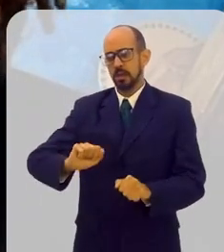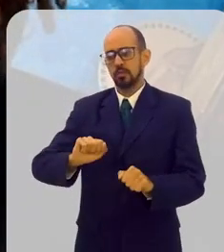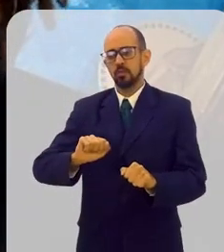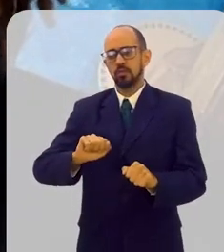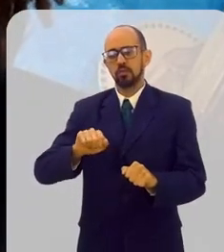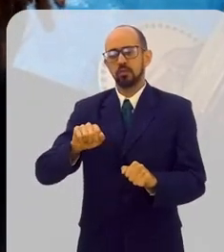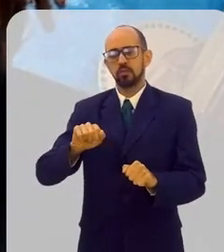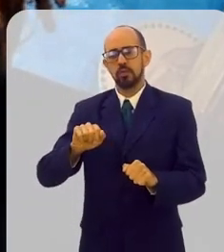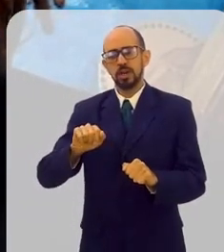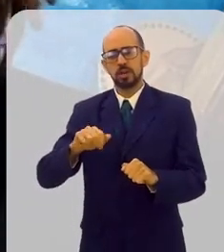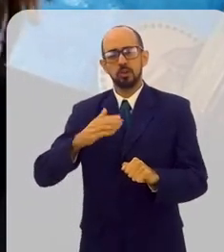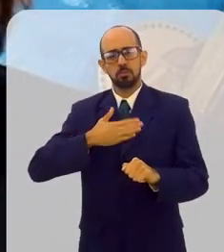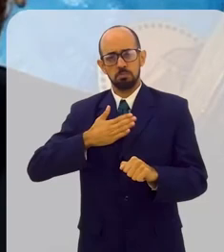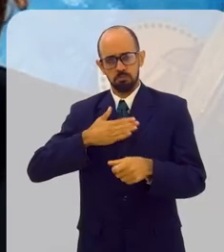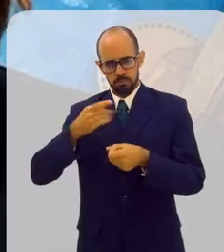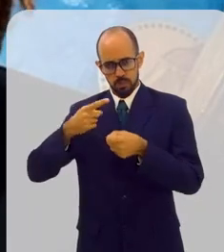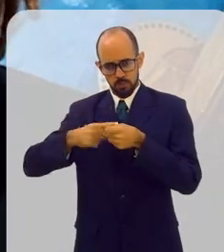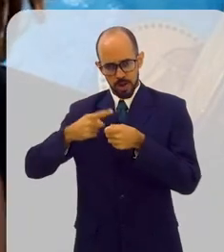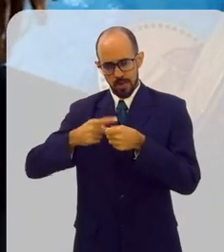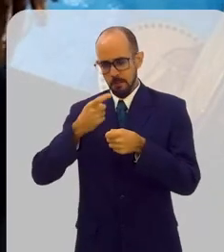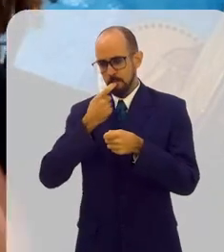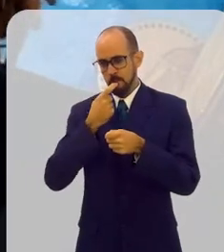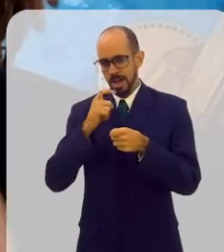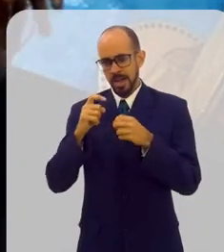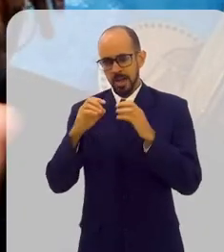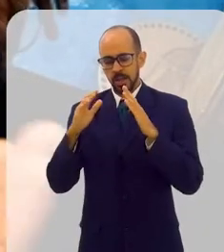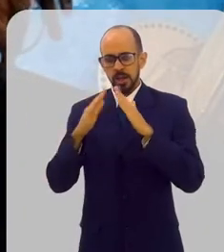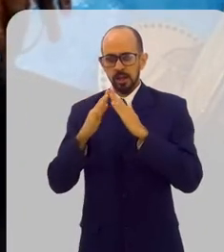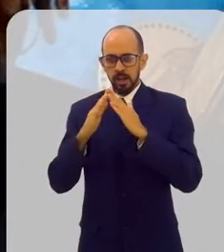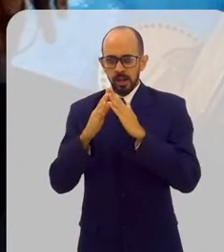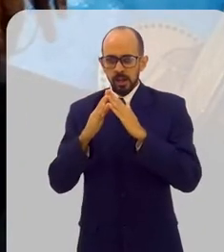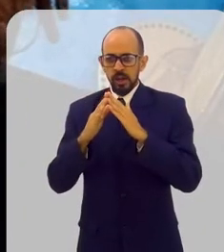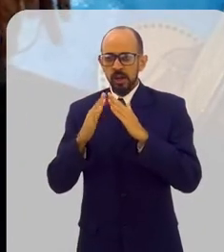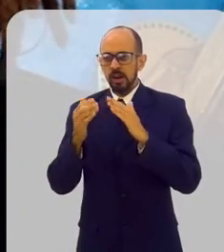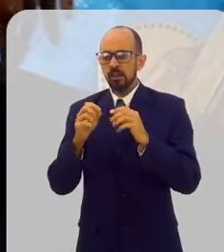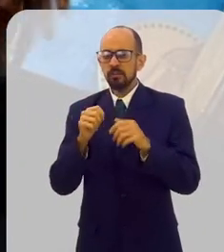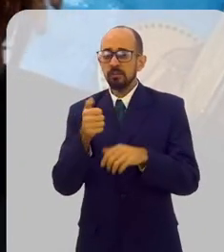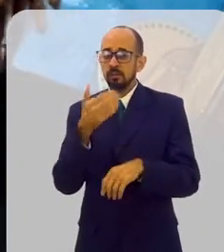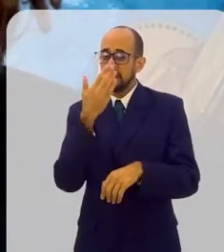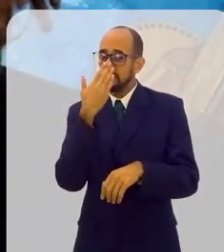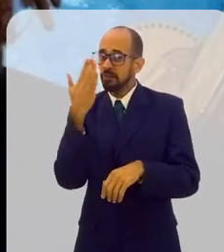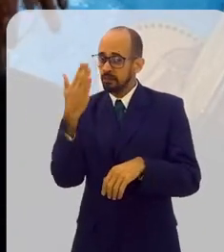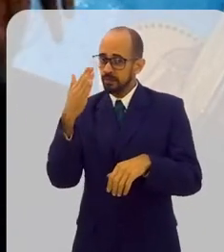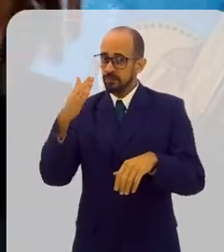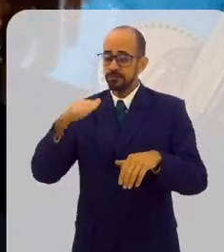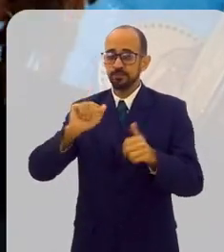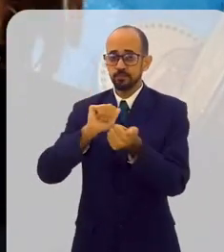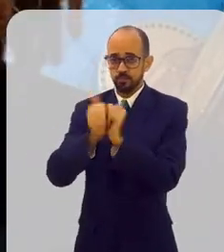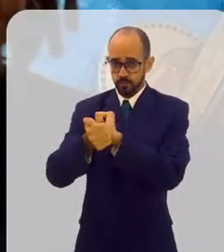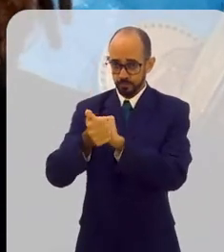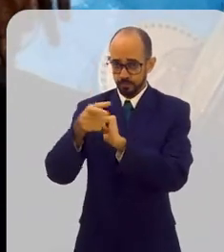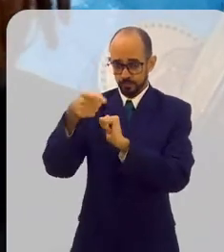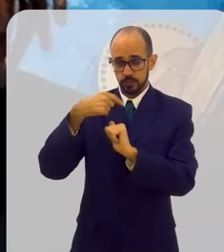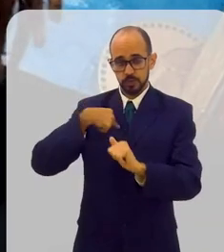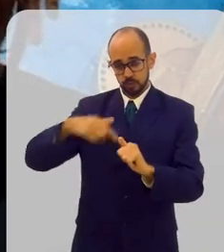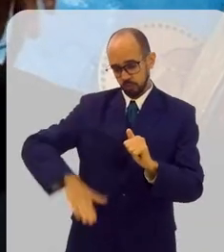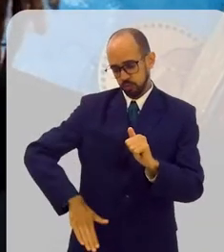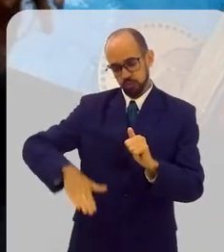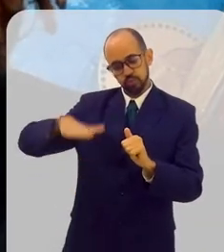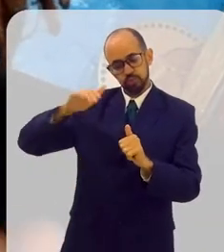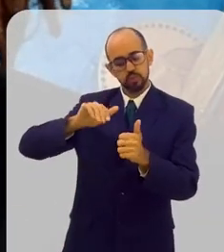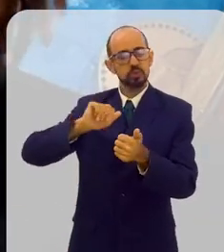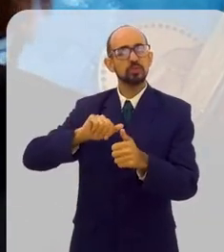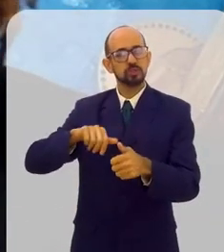que eu estudei, ela era no meu bairro, praticamente de frente para o campinho de futebol que eu cresci jogando